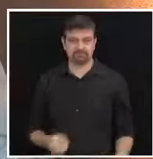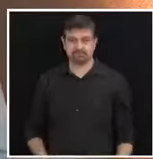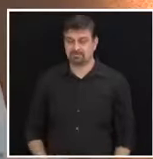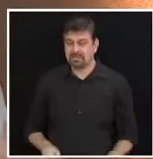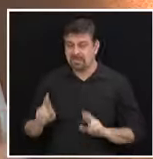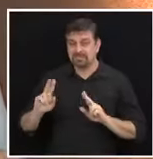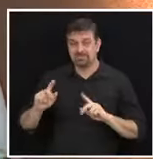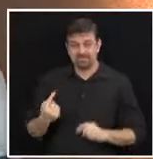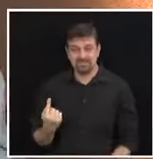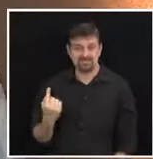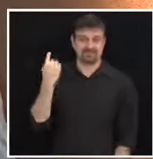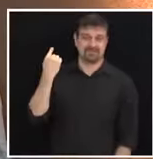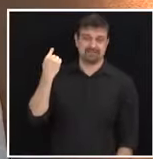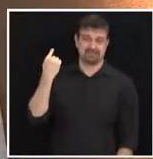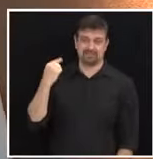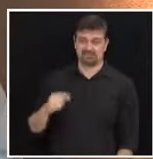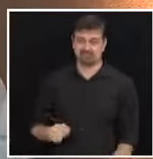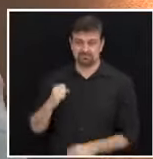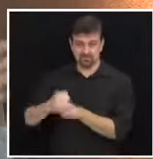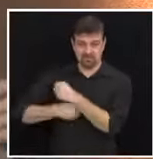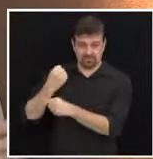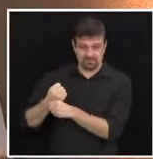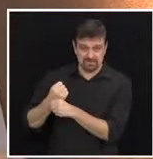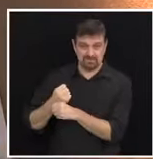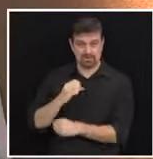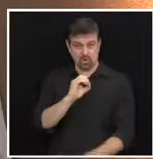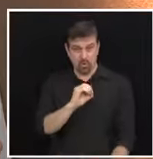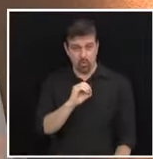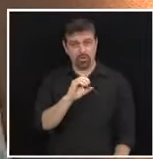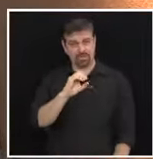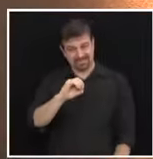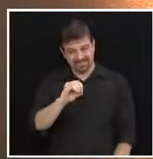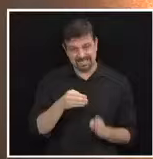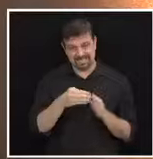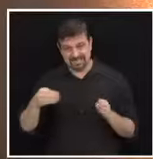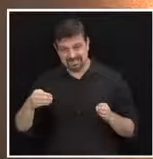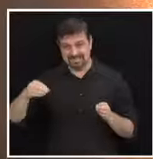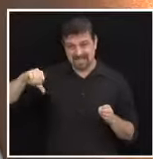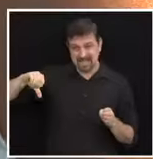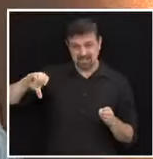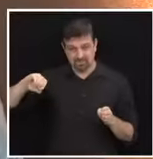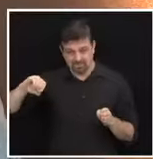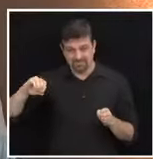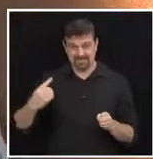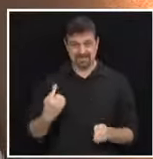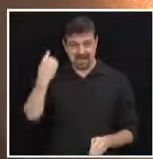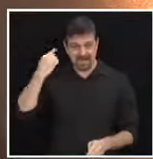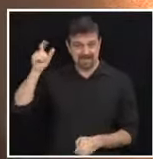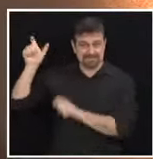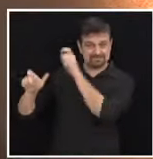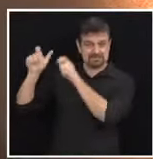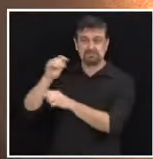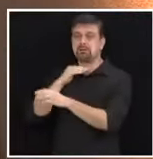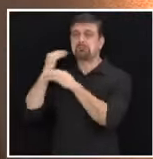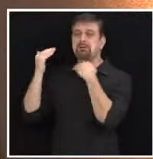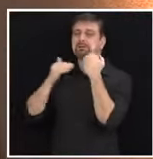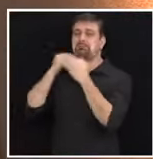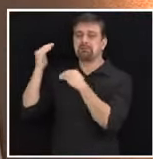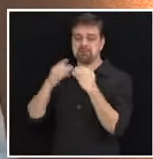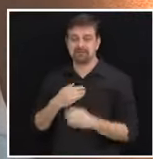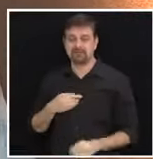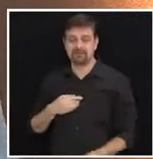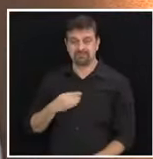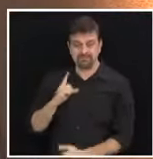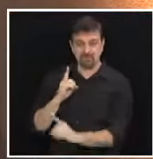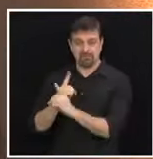completamente diferente da situação da década entre 1980 e 1990, quando nós descobrimos que uma pessoa já tinha